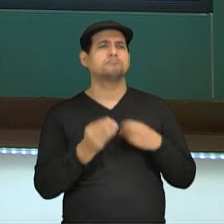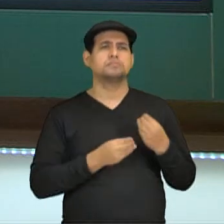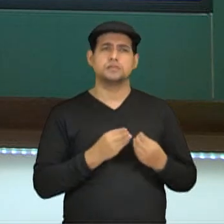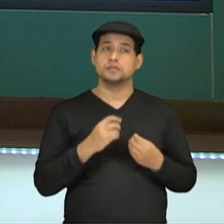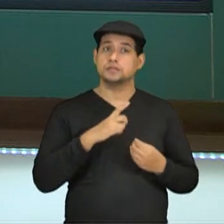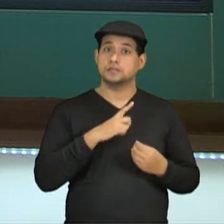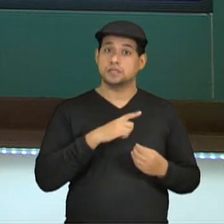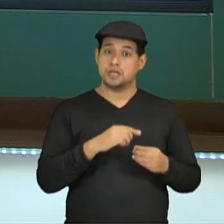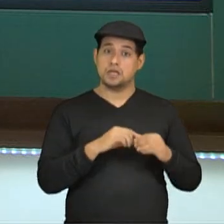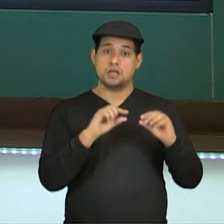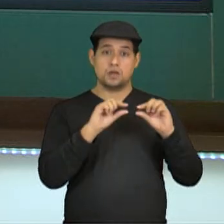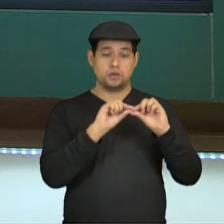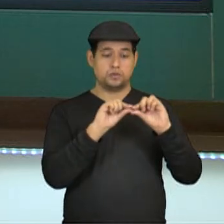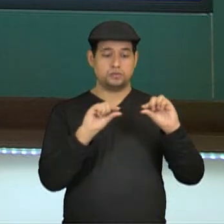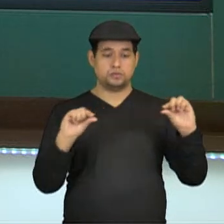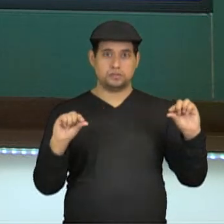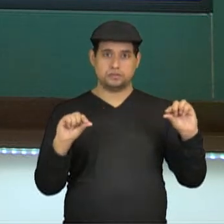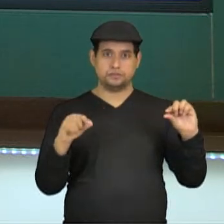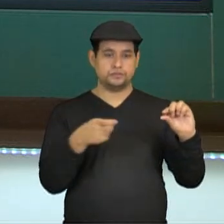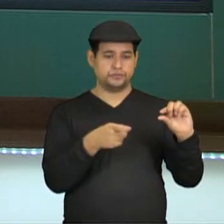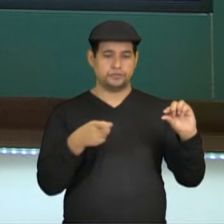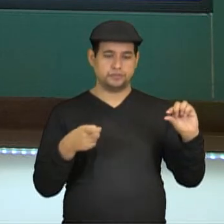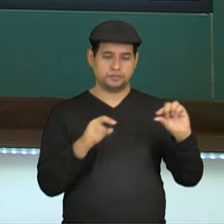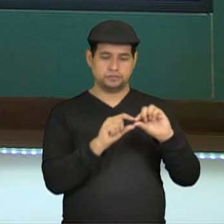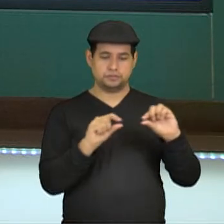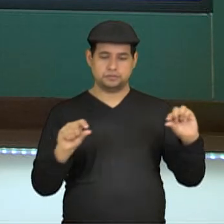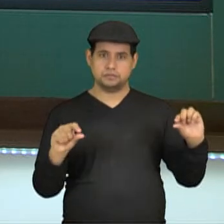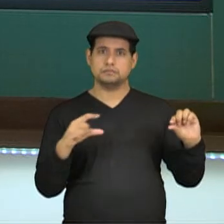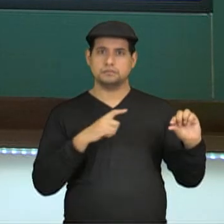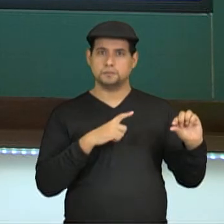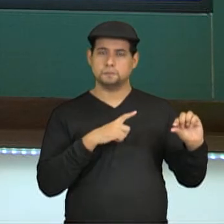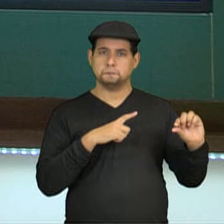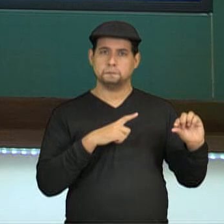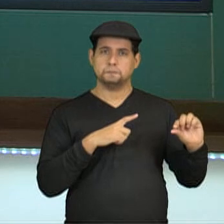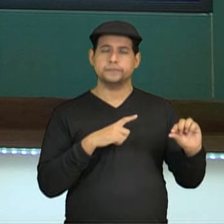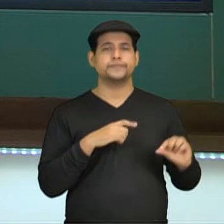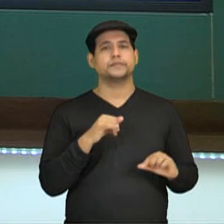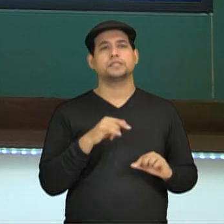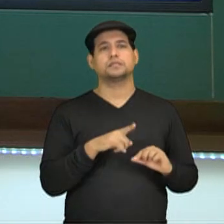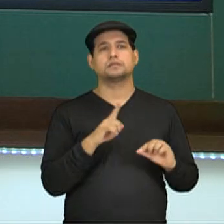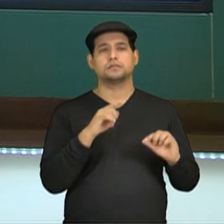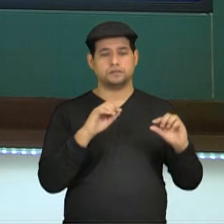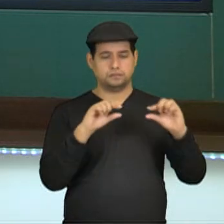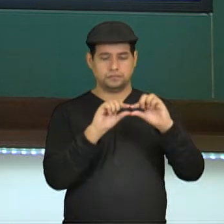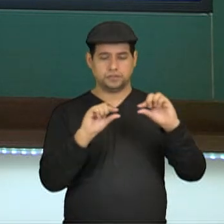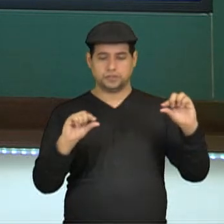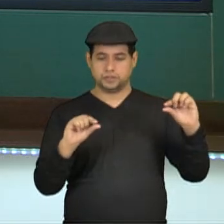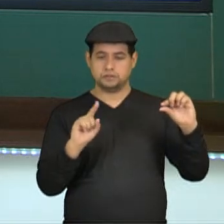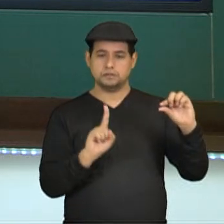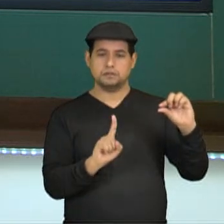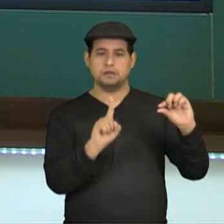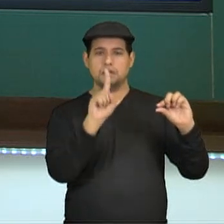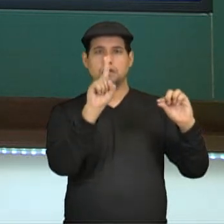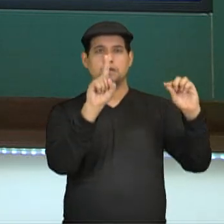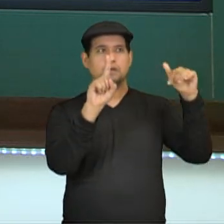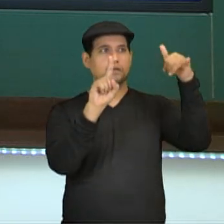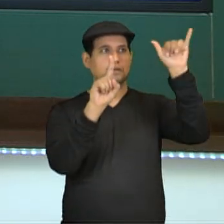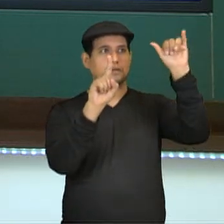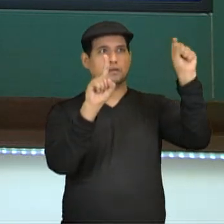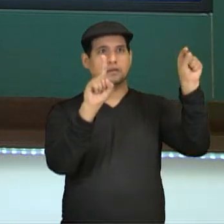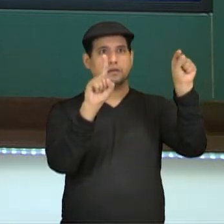registrada no eixo horizontal, que é o eixo X. 11 horas está aqui, ó. Então, eu sigo para pegar a correspondência dele no eixo